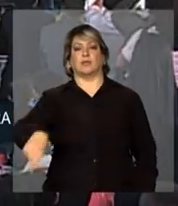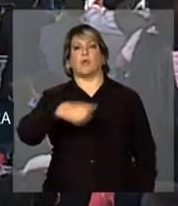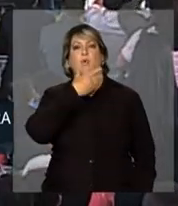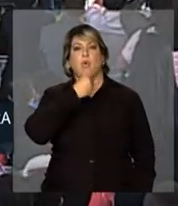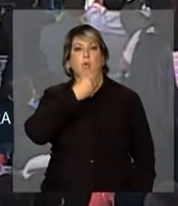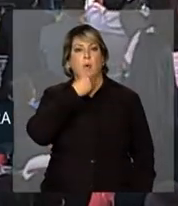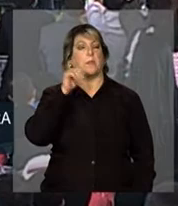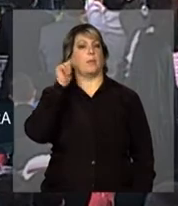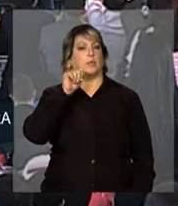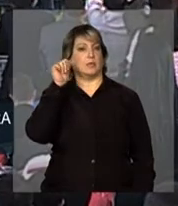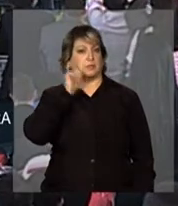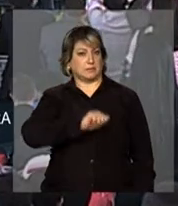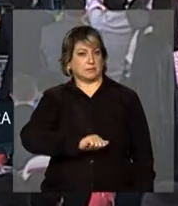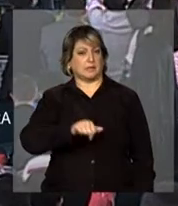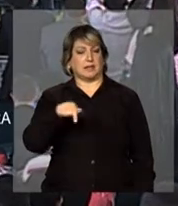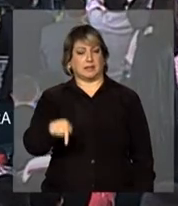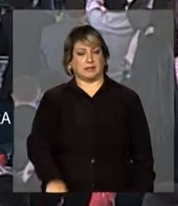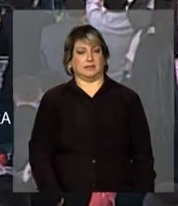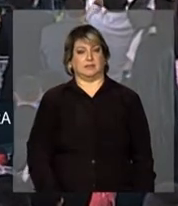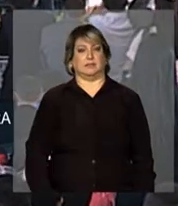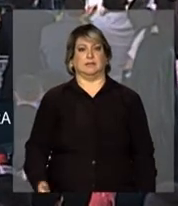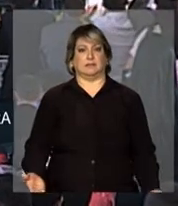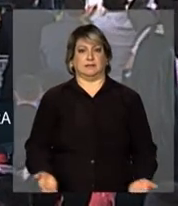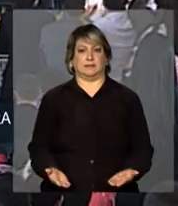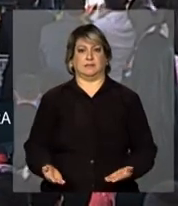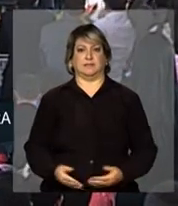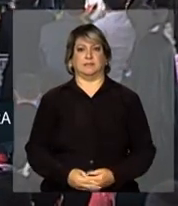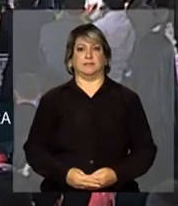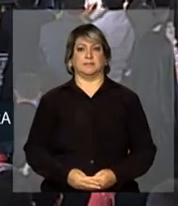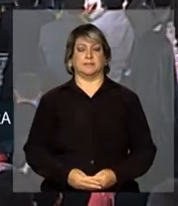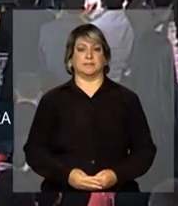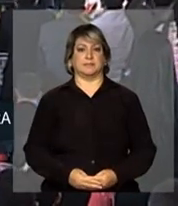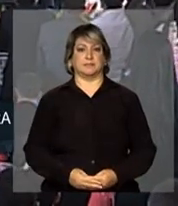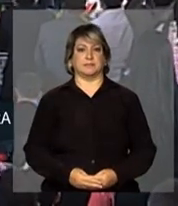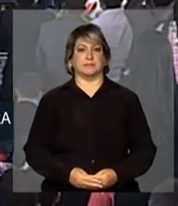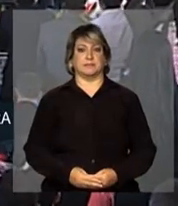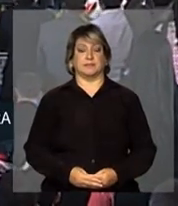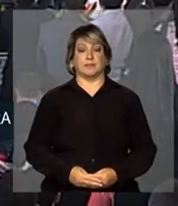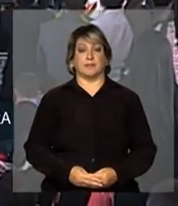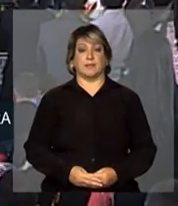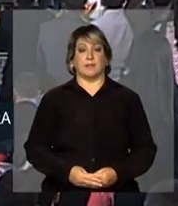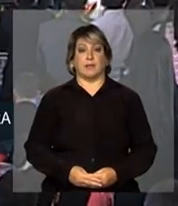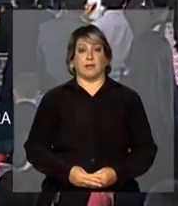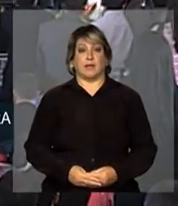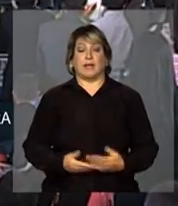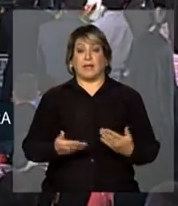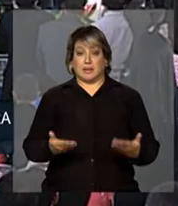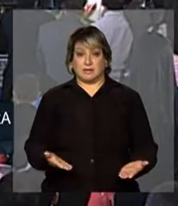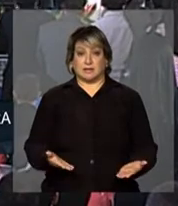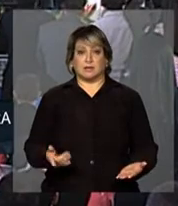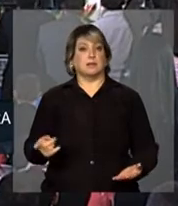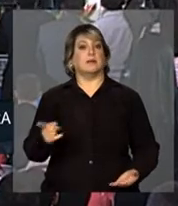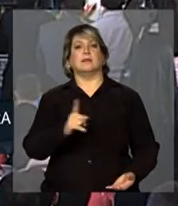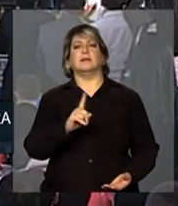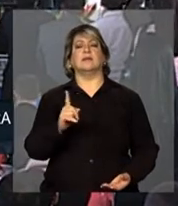homens e das mulheres aqui presentes. E isso não é